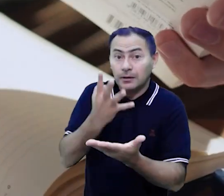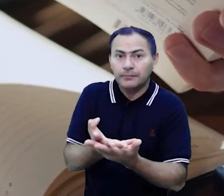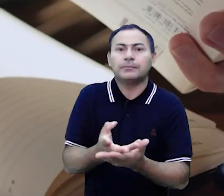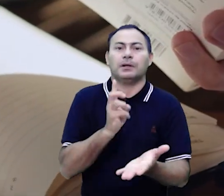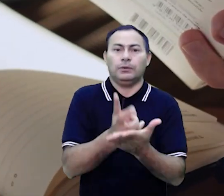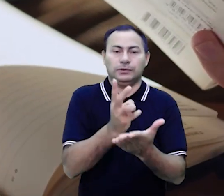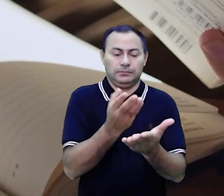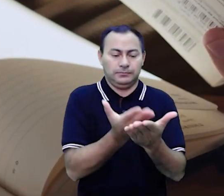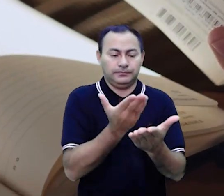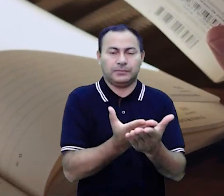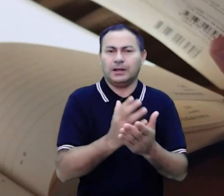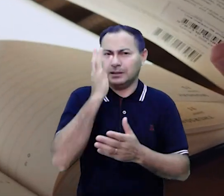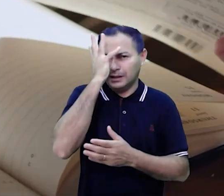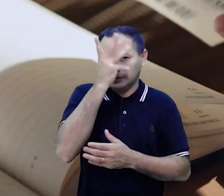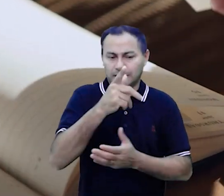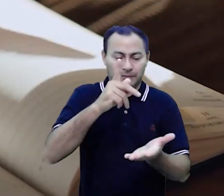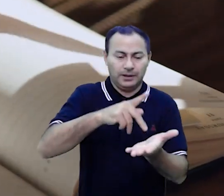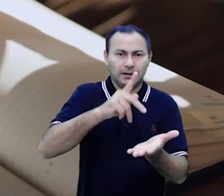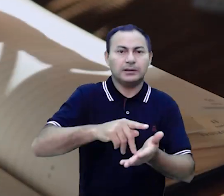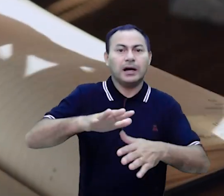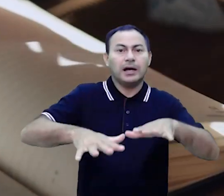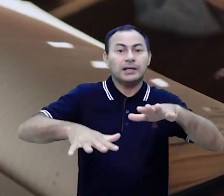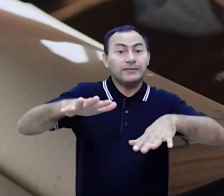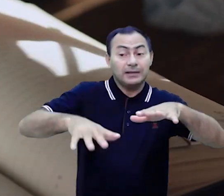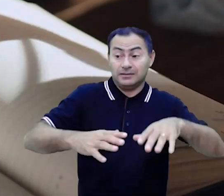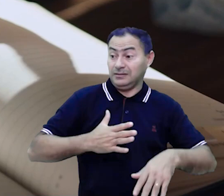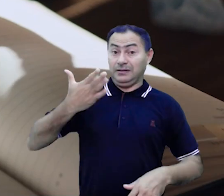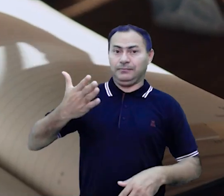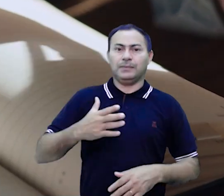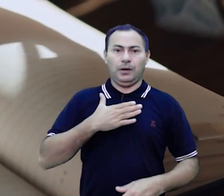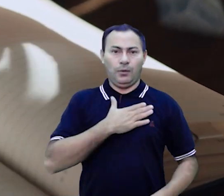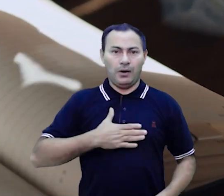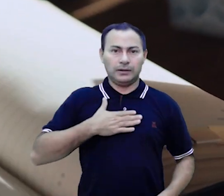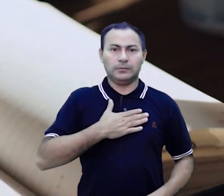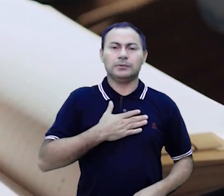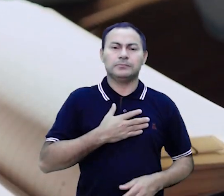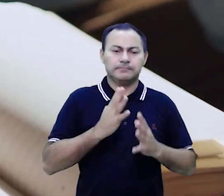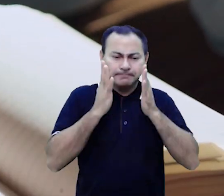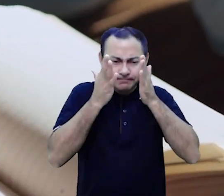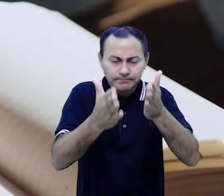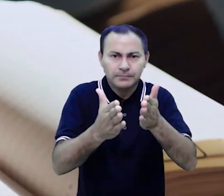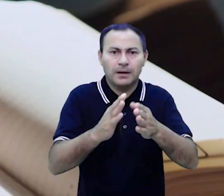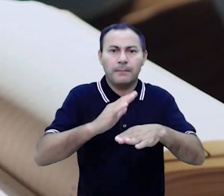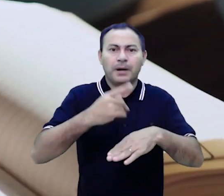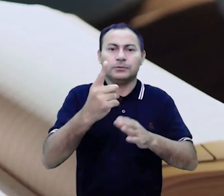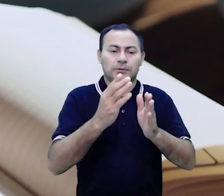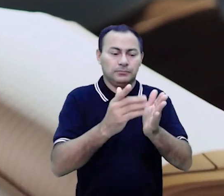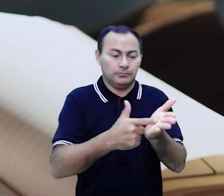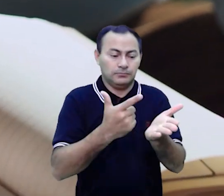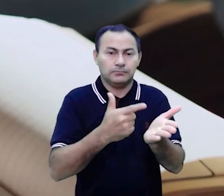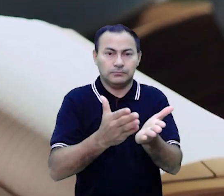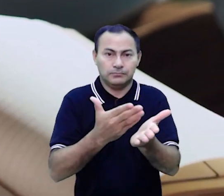impressionante. Continuando o estudo dessa impressionante verdade e às vezes espantosa, gostaria que nos concentrássemos em